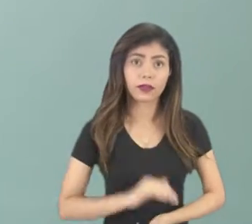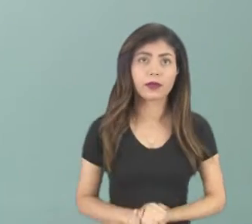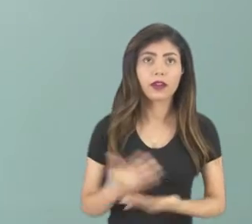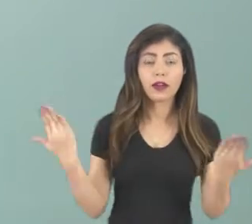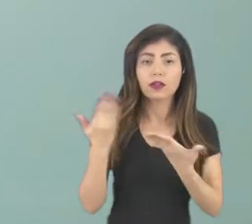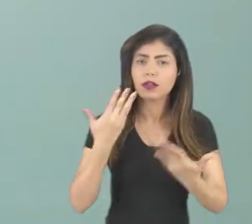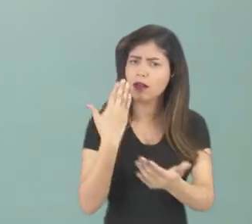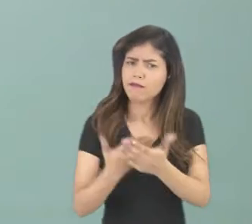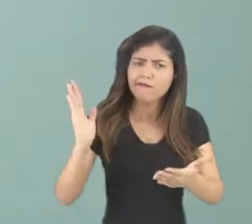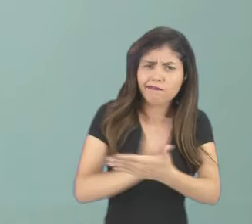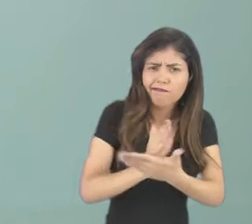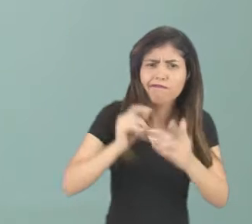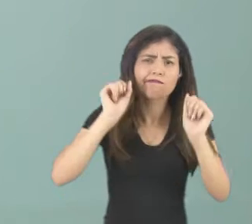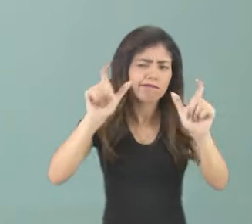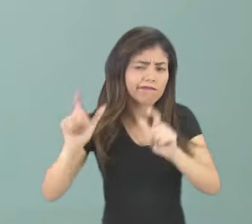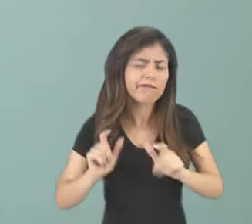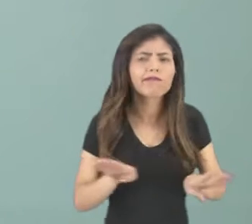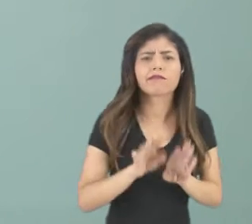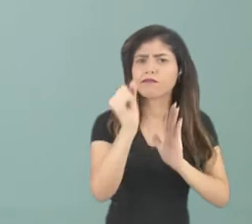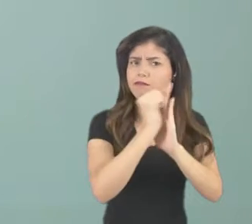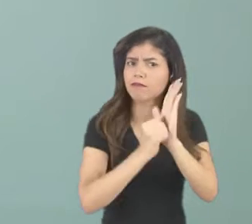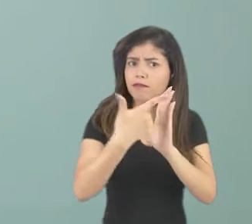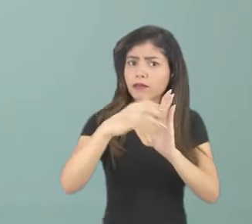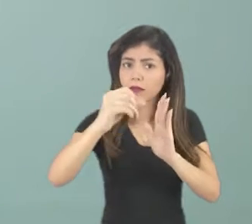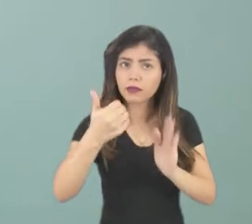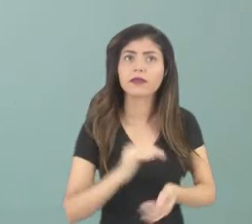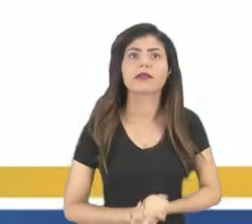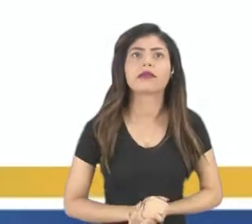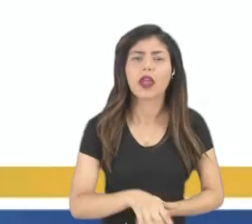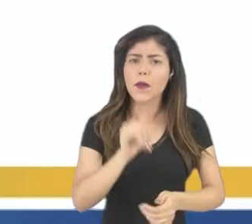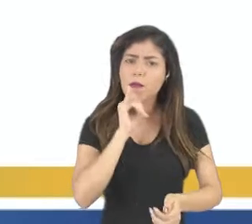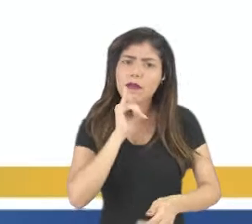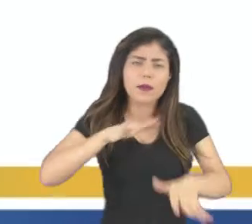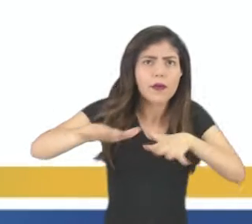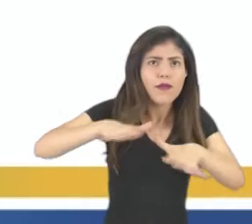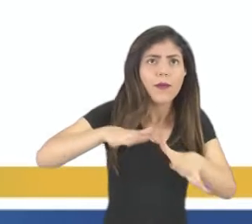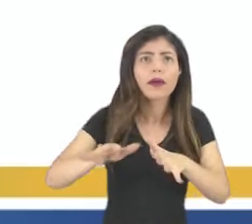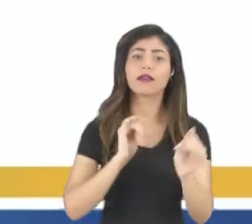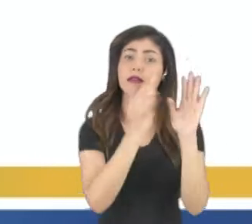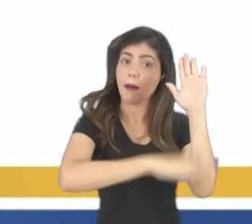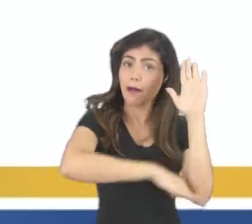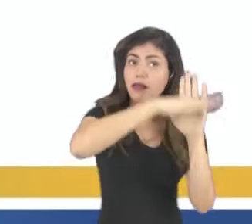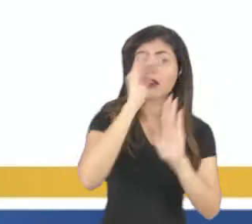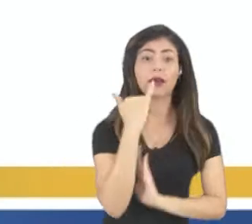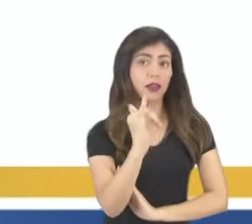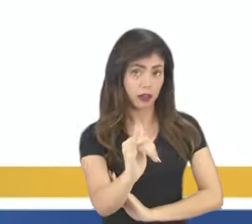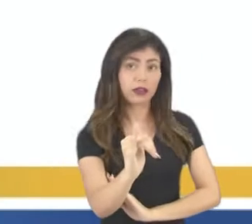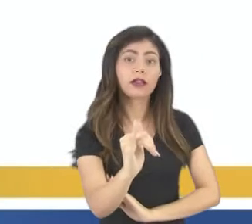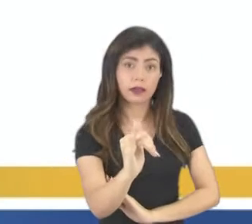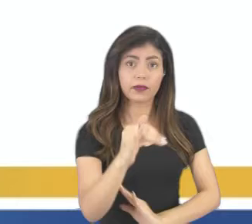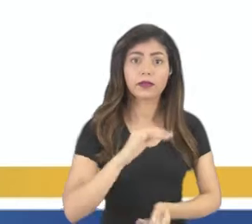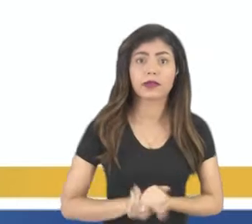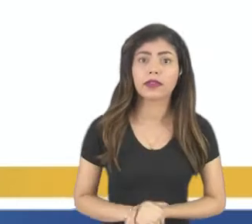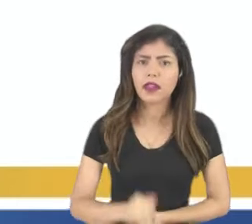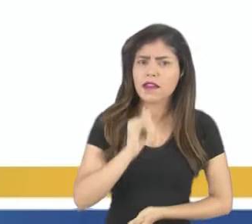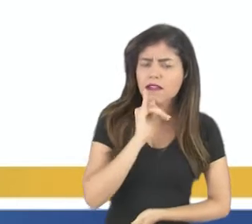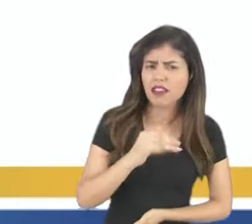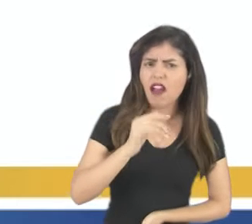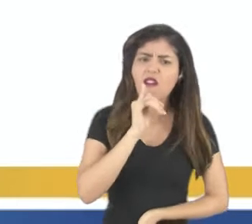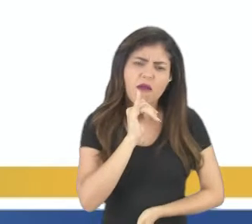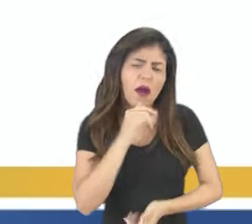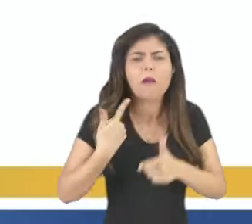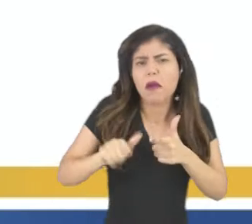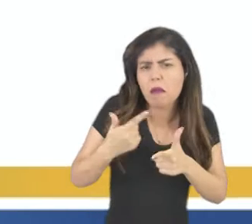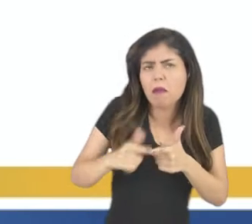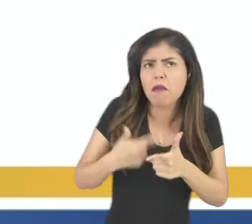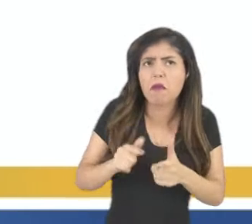havia algumas áreas no final do século 19 como por exemplo mecânica termodinâmica e eletrodinâmica e havia alguns